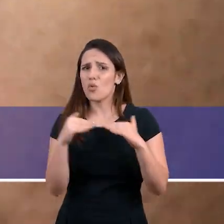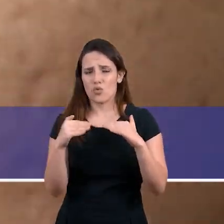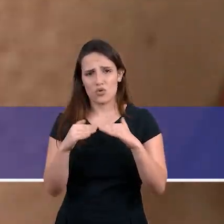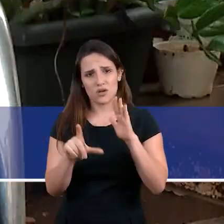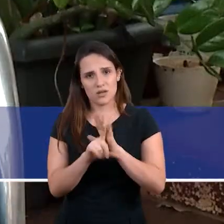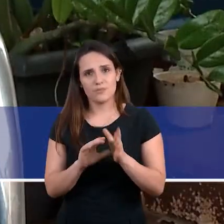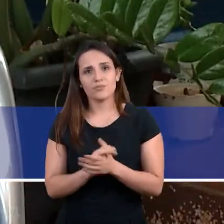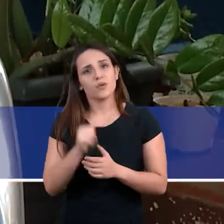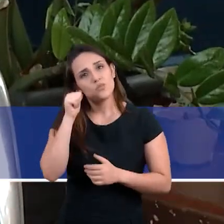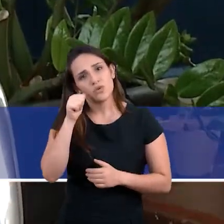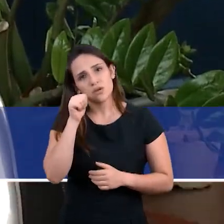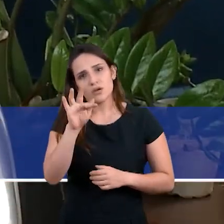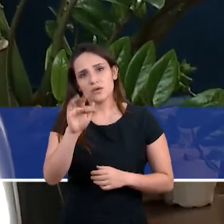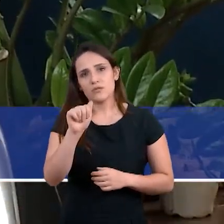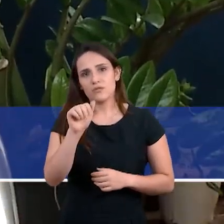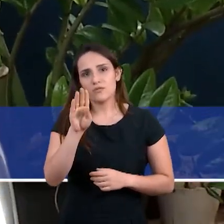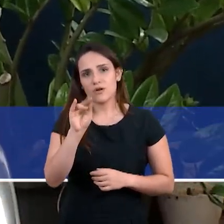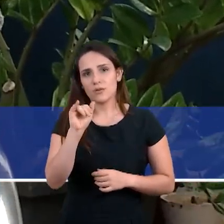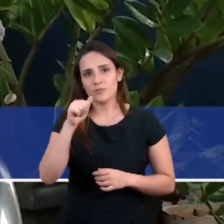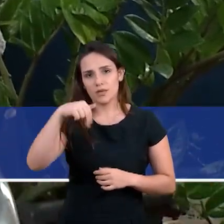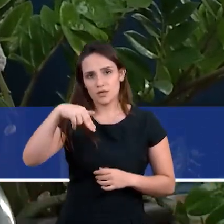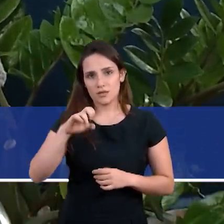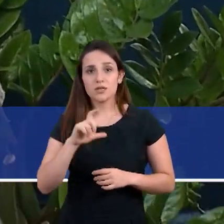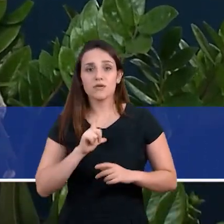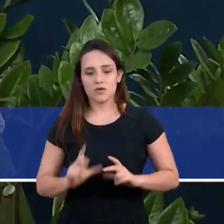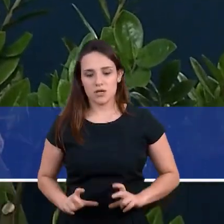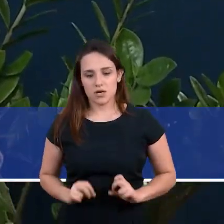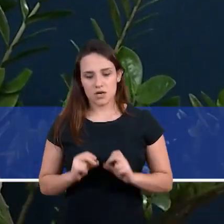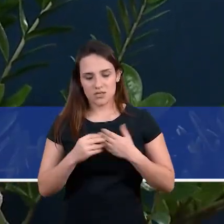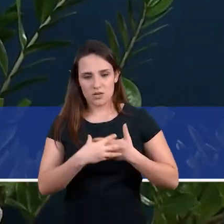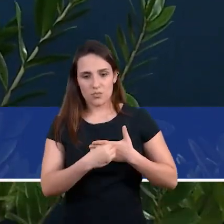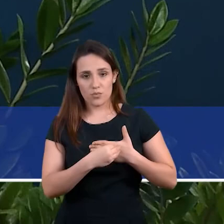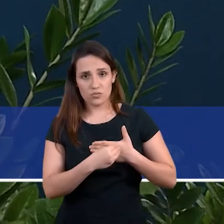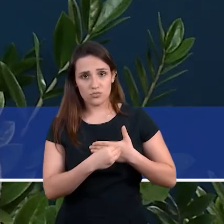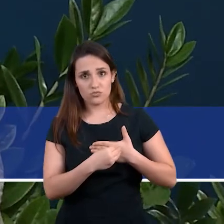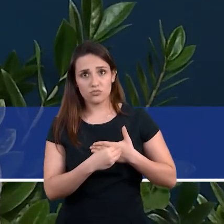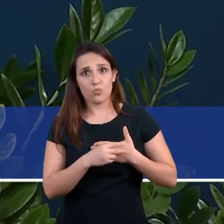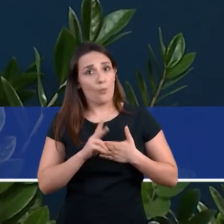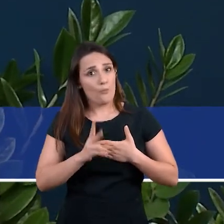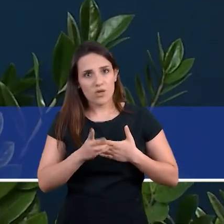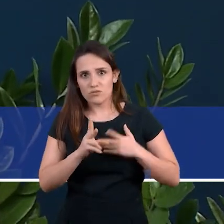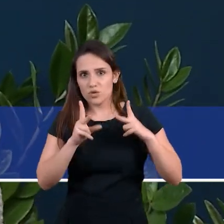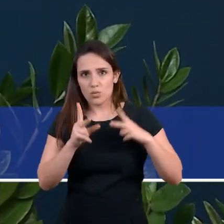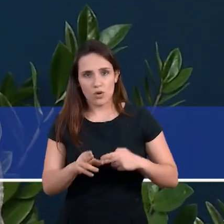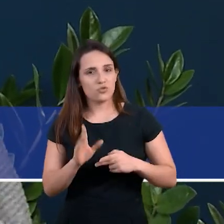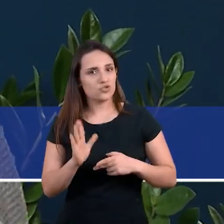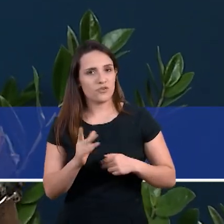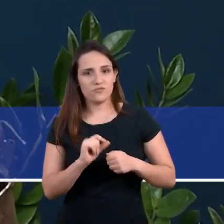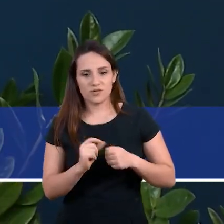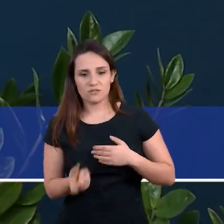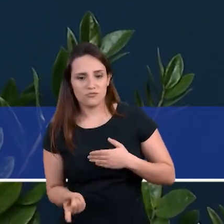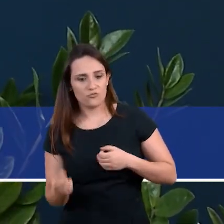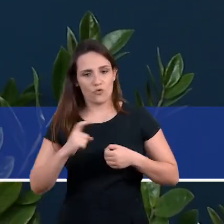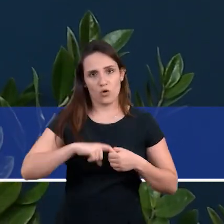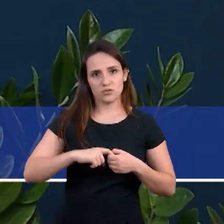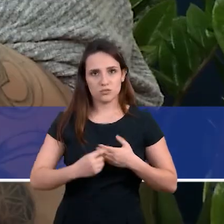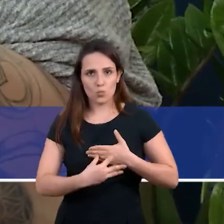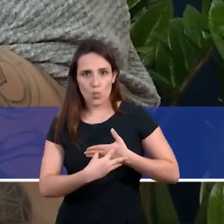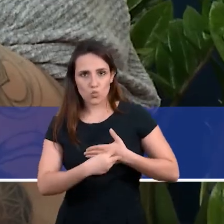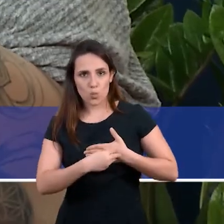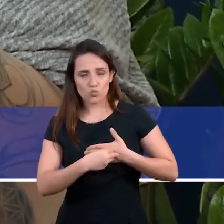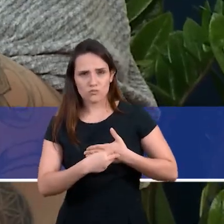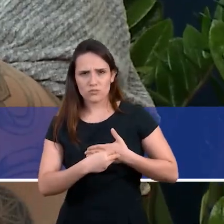A publicitária Fabiane Rezec, que retirou um dos seios após o diagnóstico do câncer, fez a reconstrução no mesmo procedimento